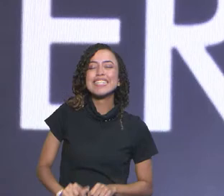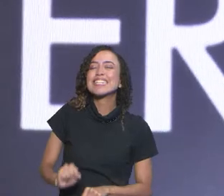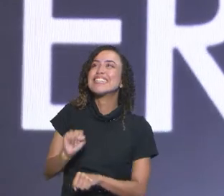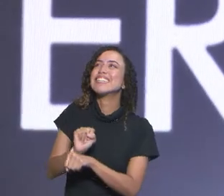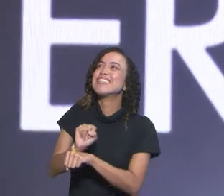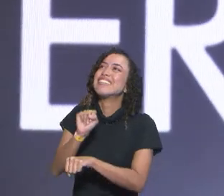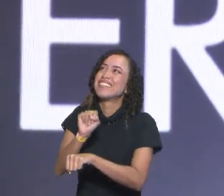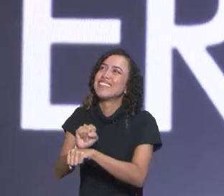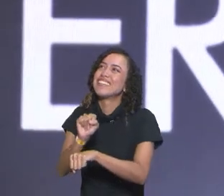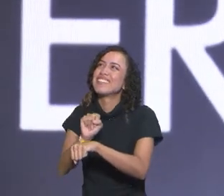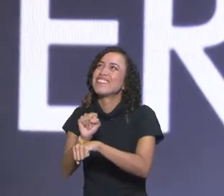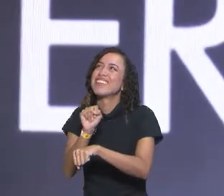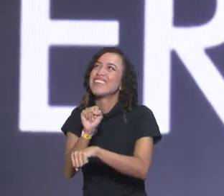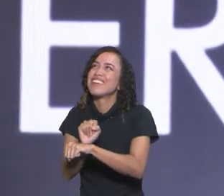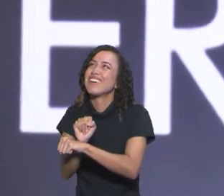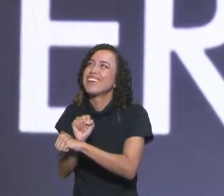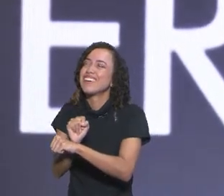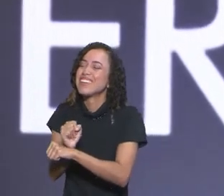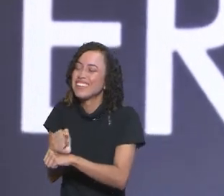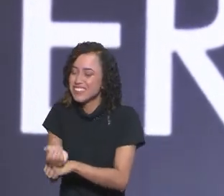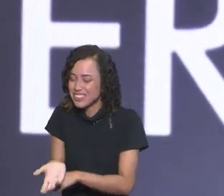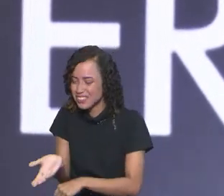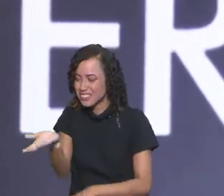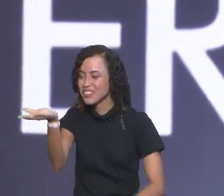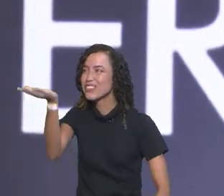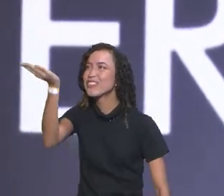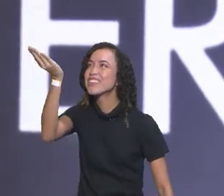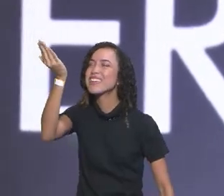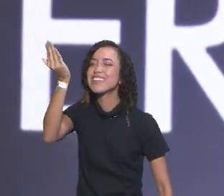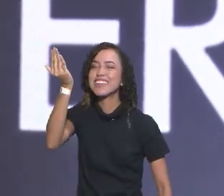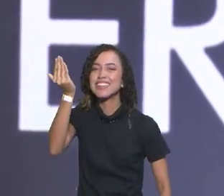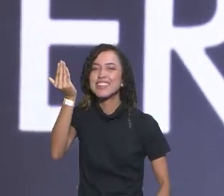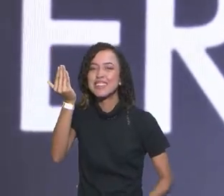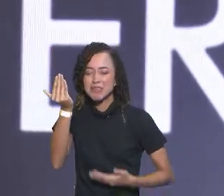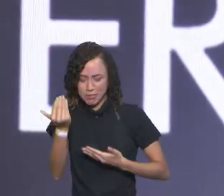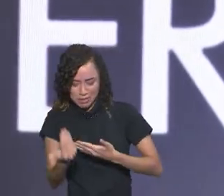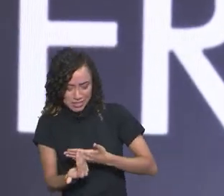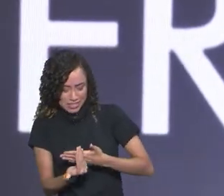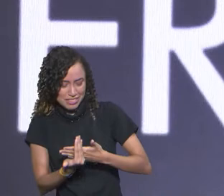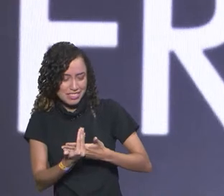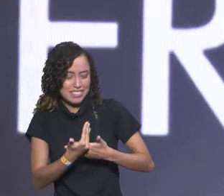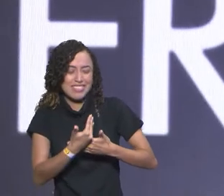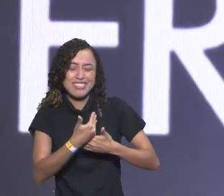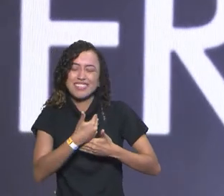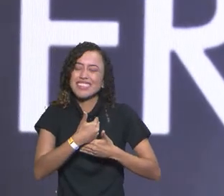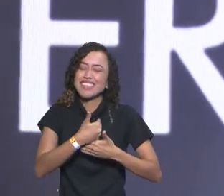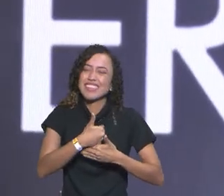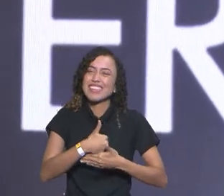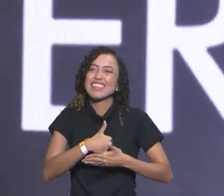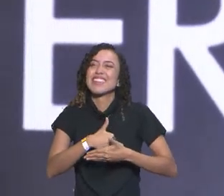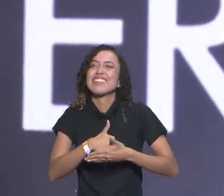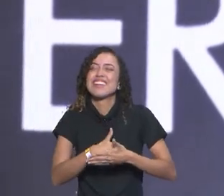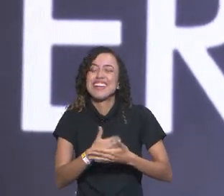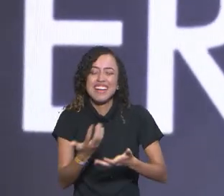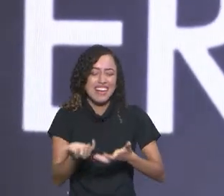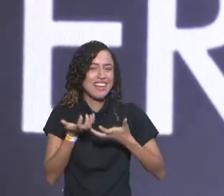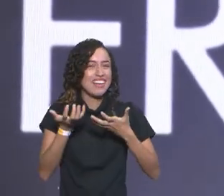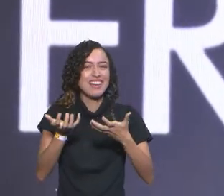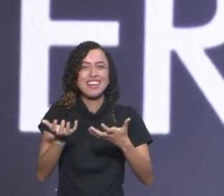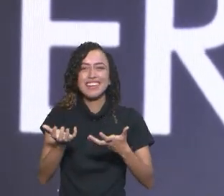estou só te esperando vem vamos cansar